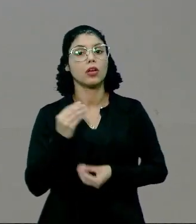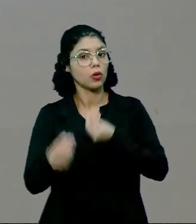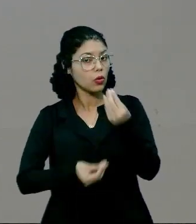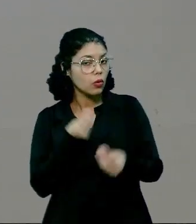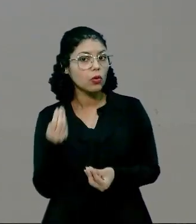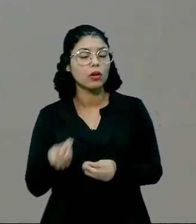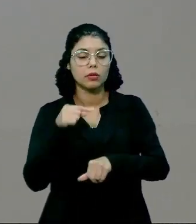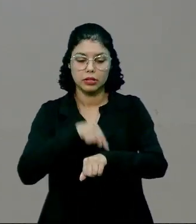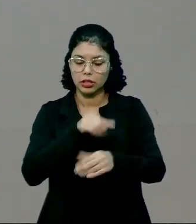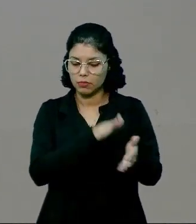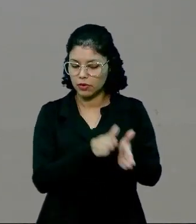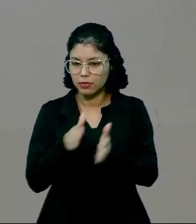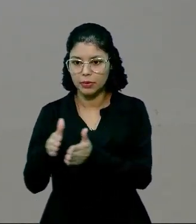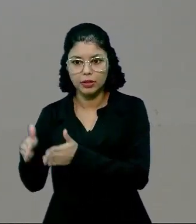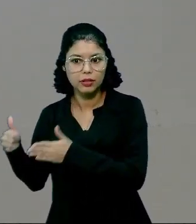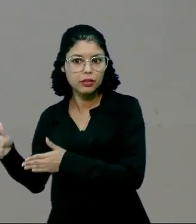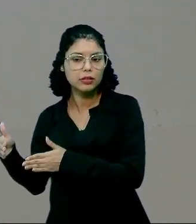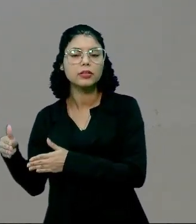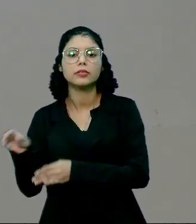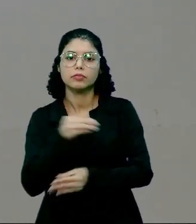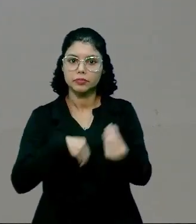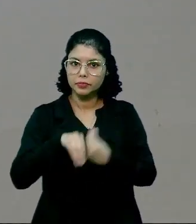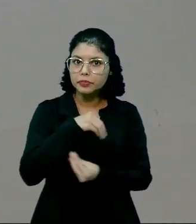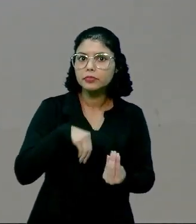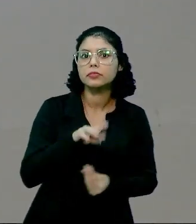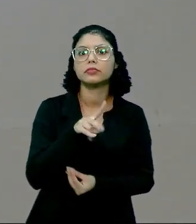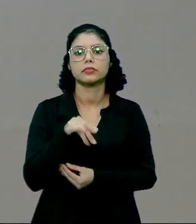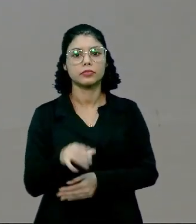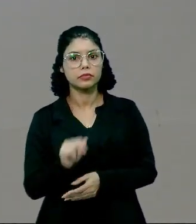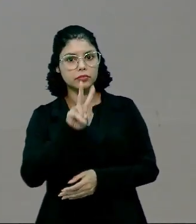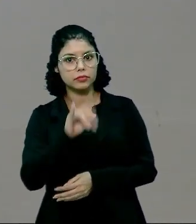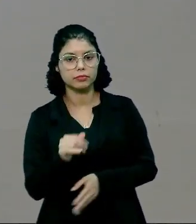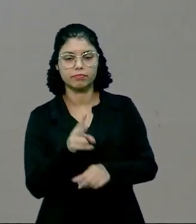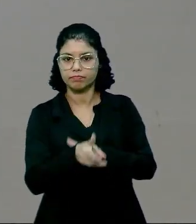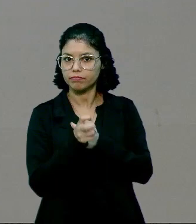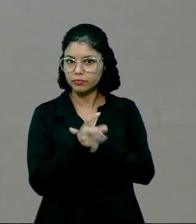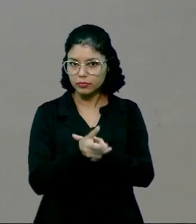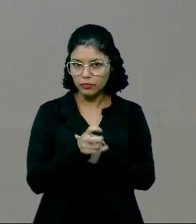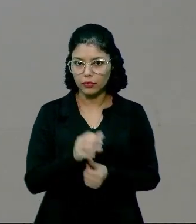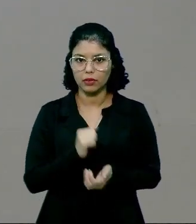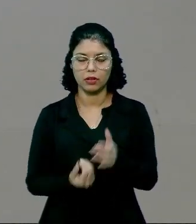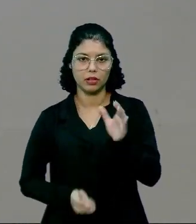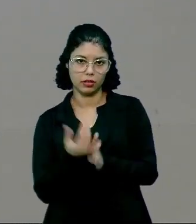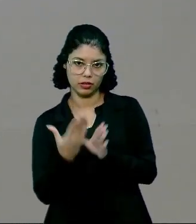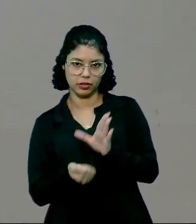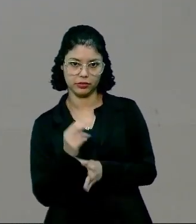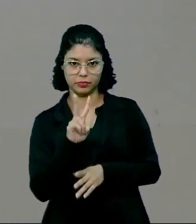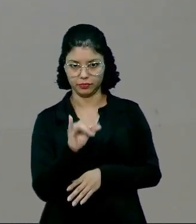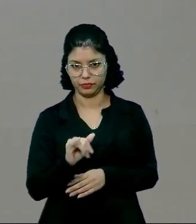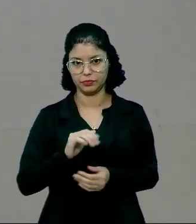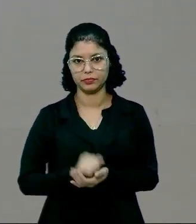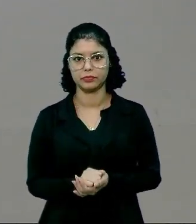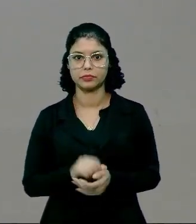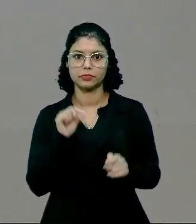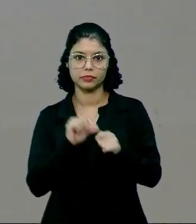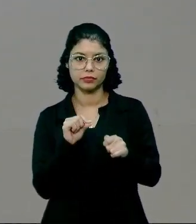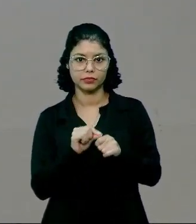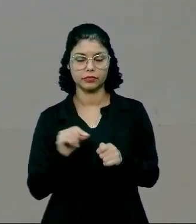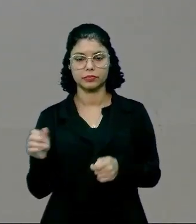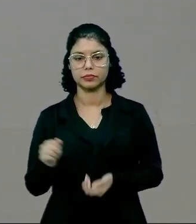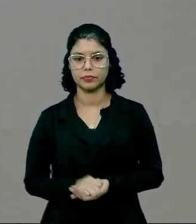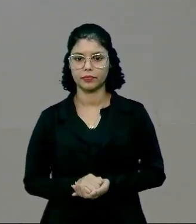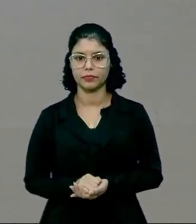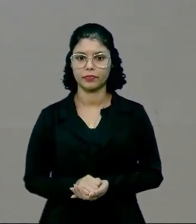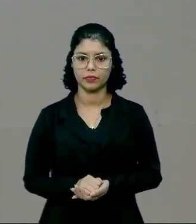conforme esse tempo vai passando esses reagentes eles vão sendo consumido e o produto eles vão sendo formados